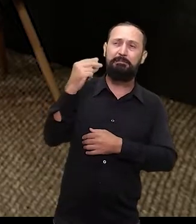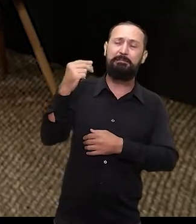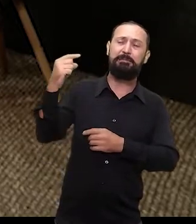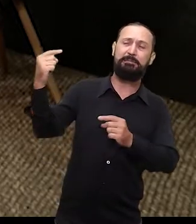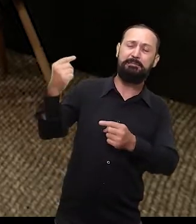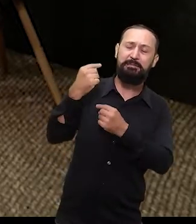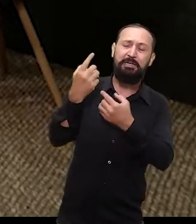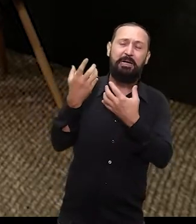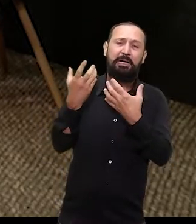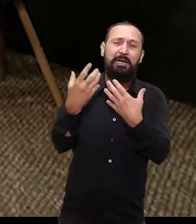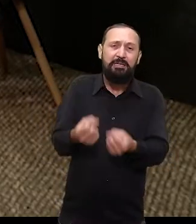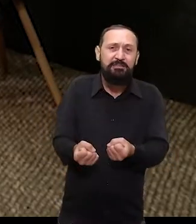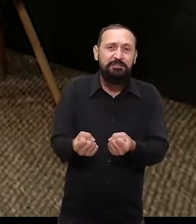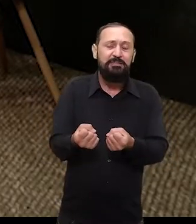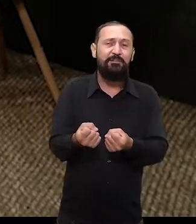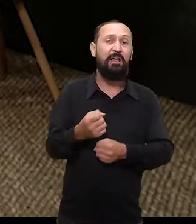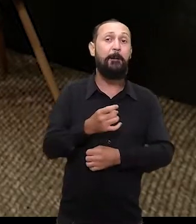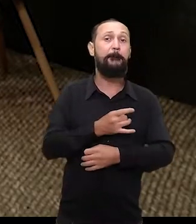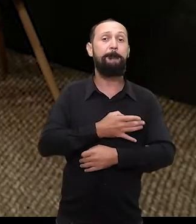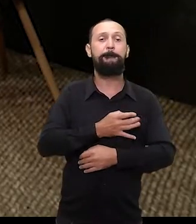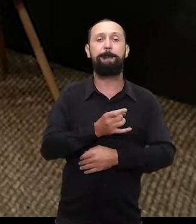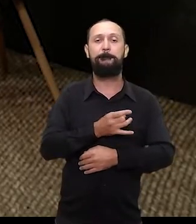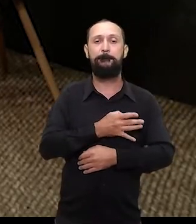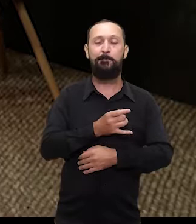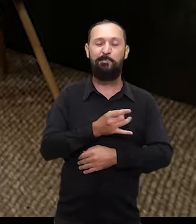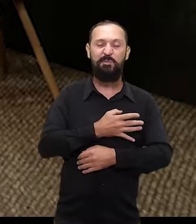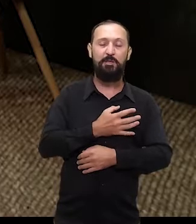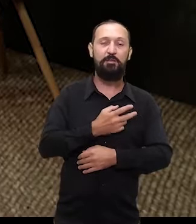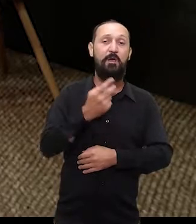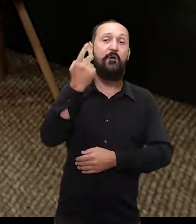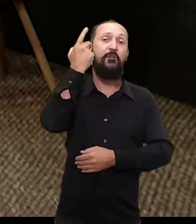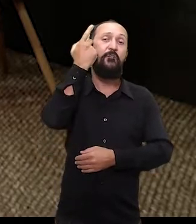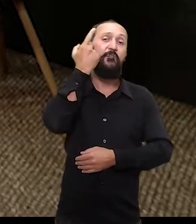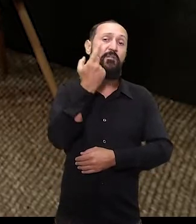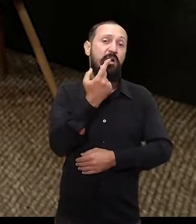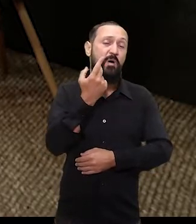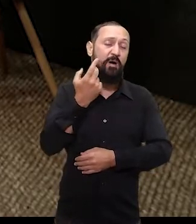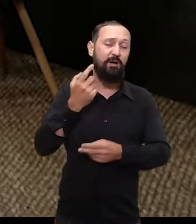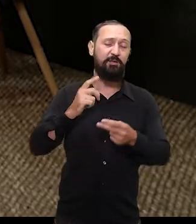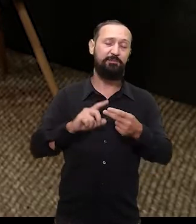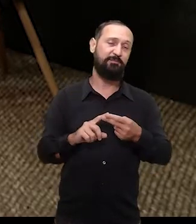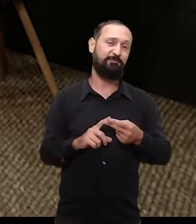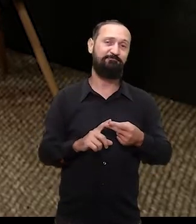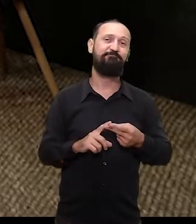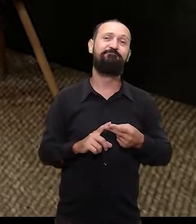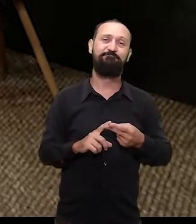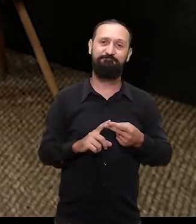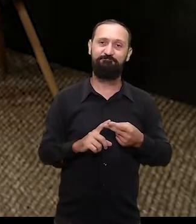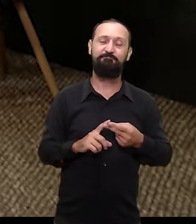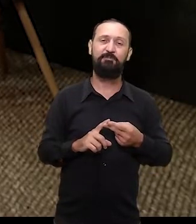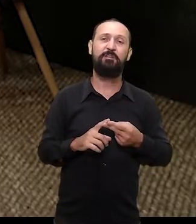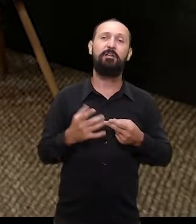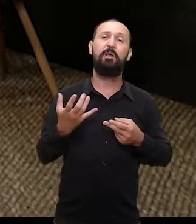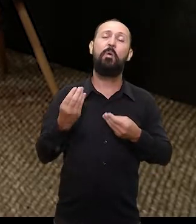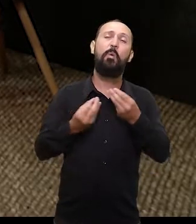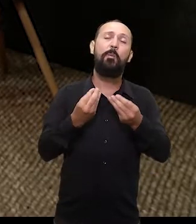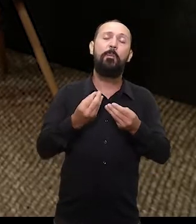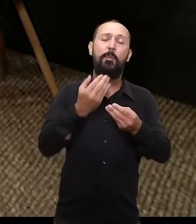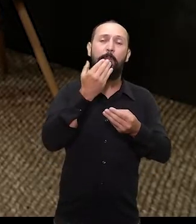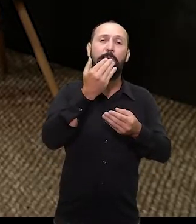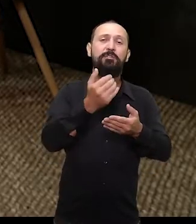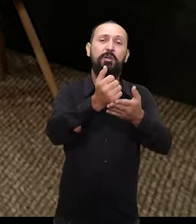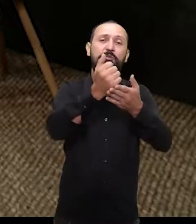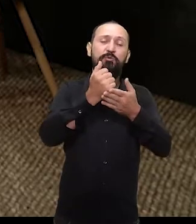essas ameaças e ficam de certa forma com receio envergonhado envergonhados não é e para